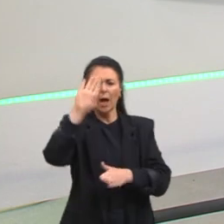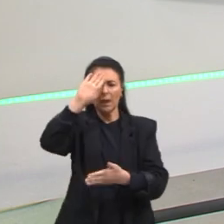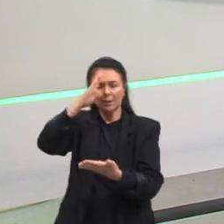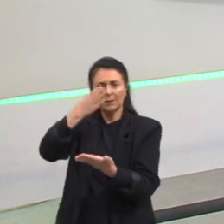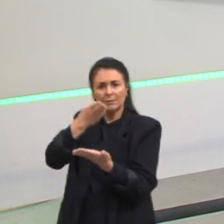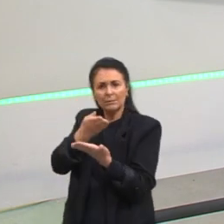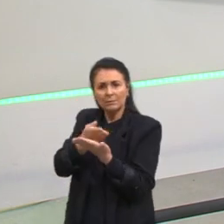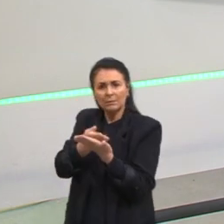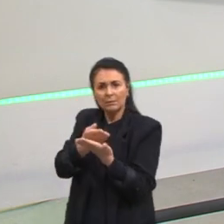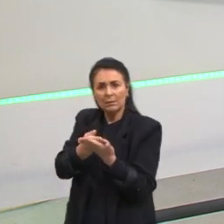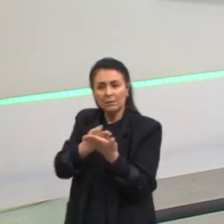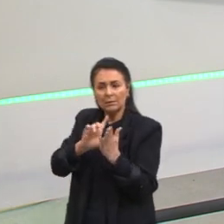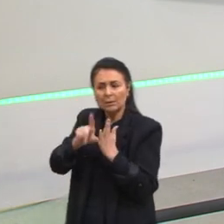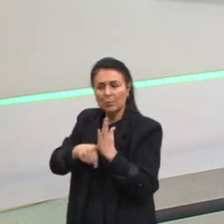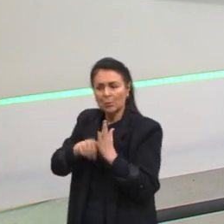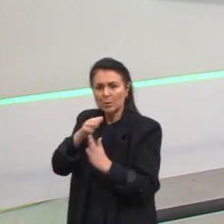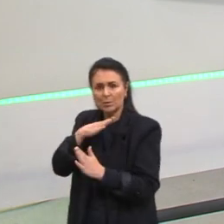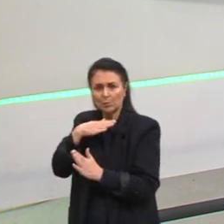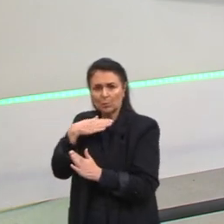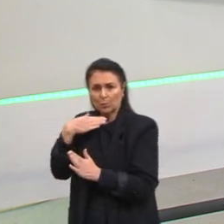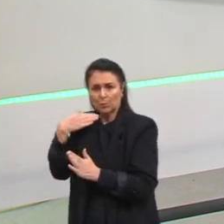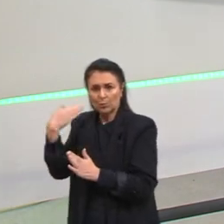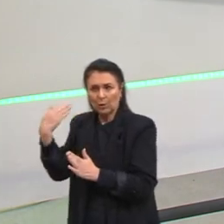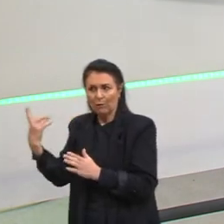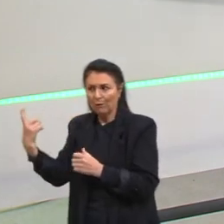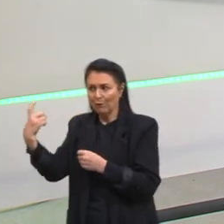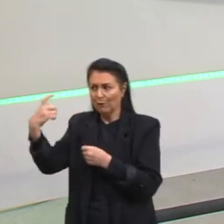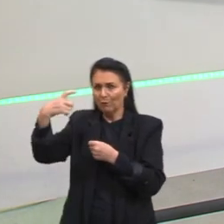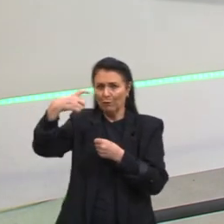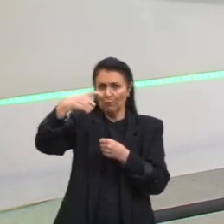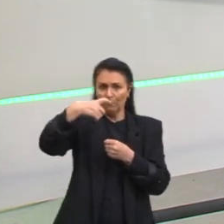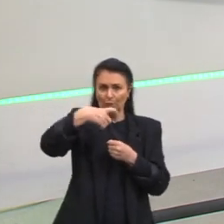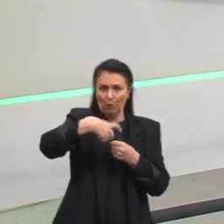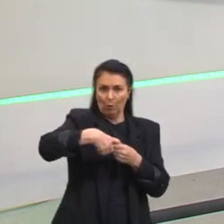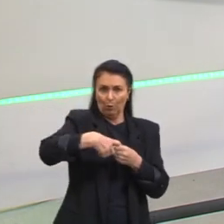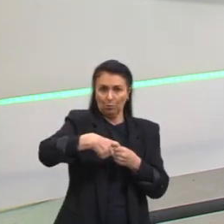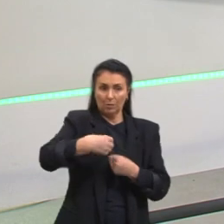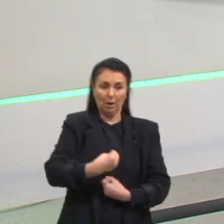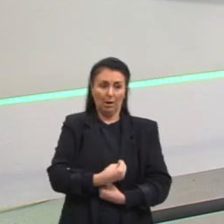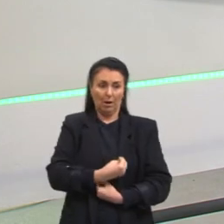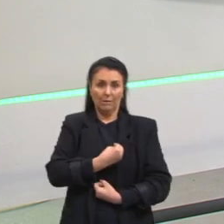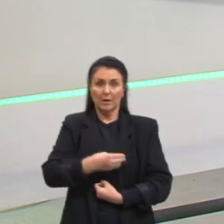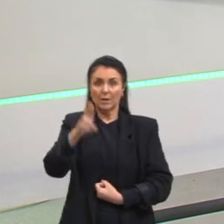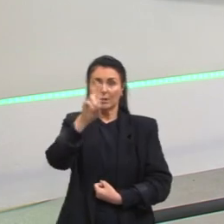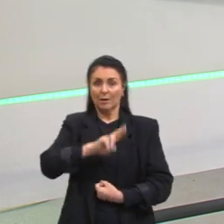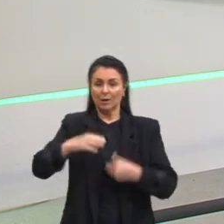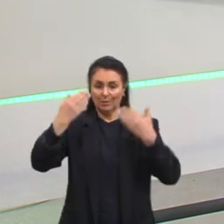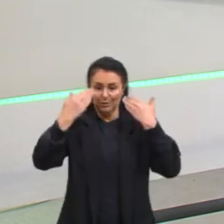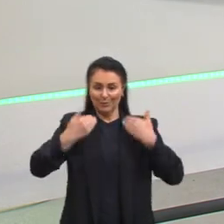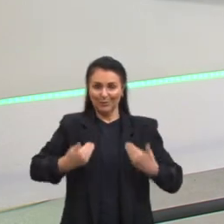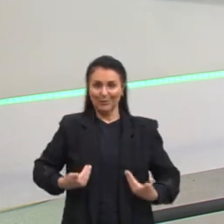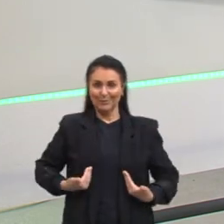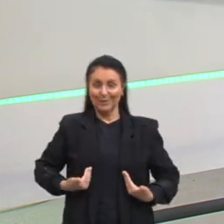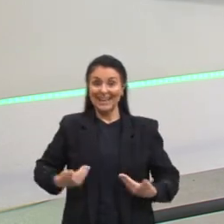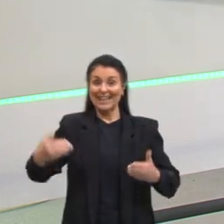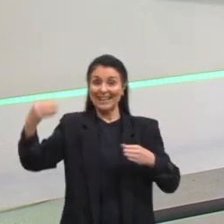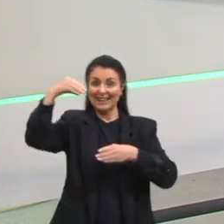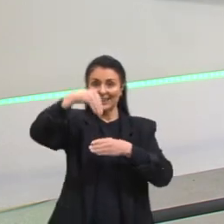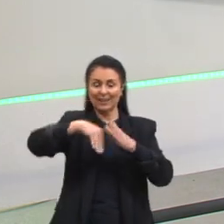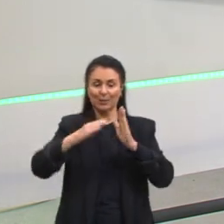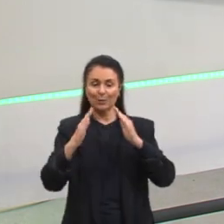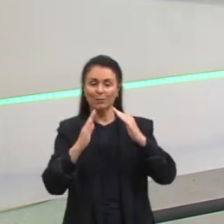acreditando que após a morte volta-se a vida e aí dentro das pirâmides ele se depara com